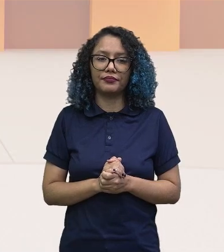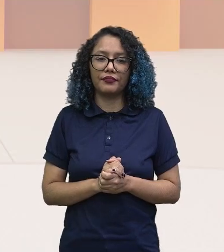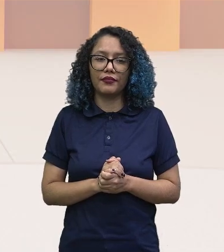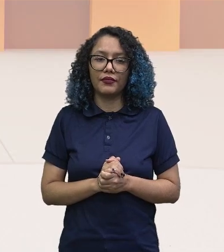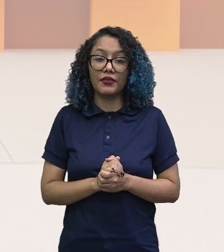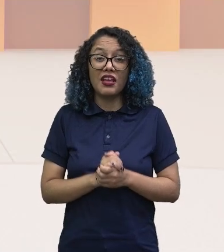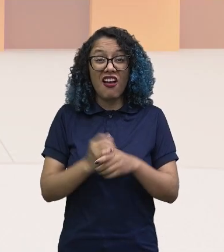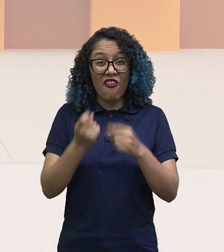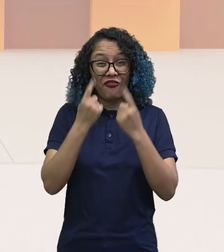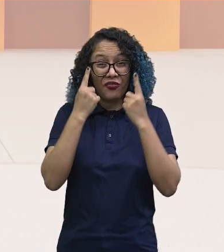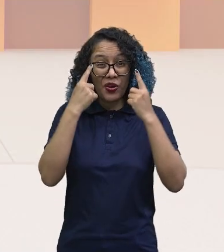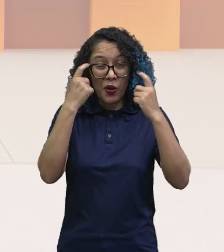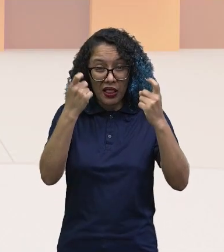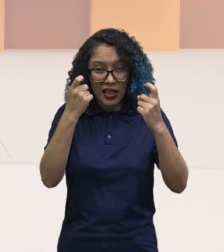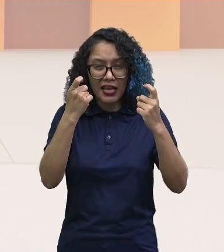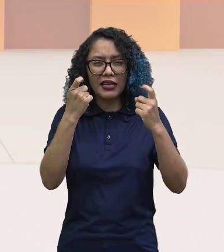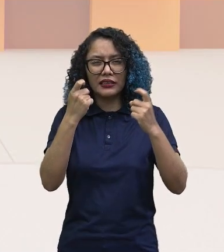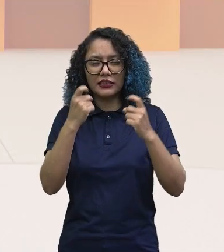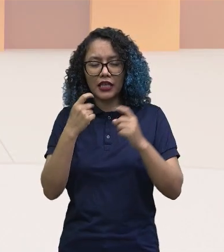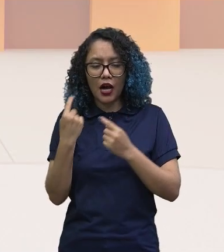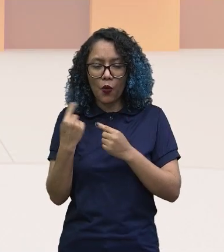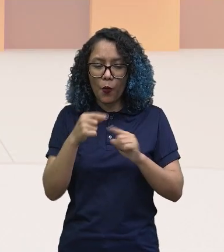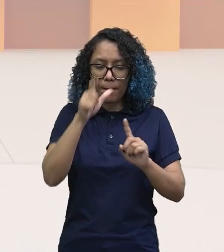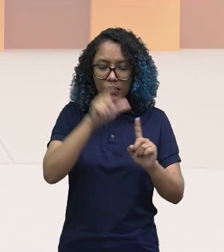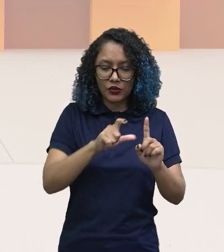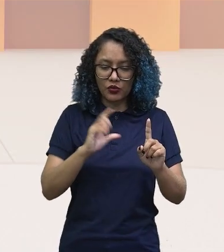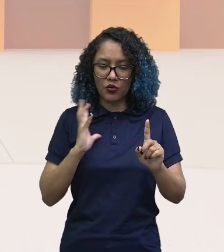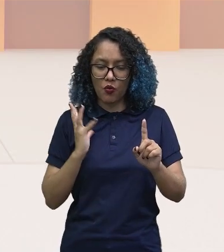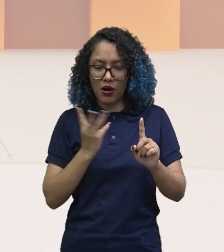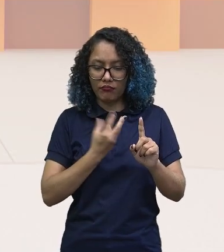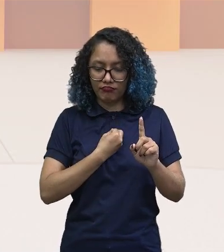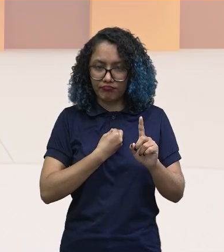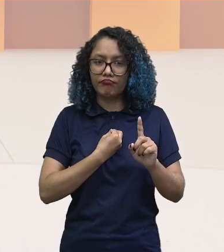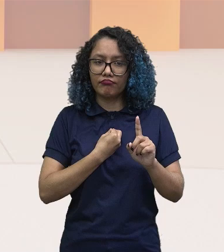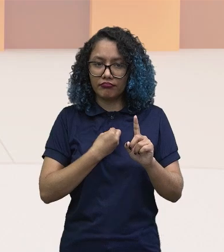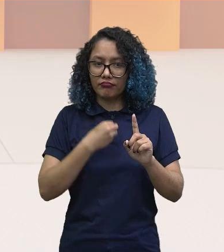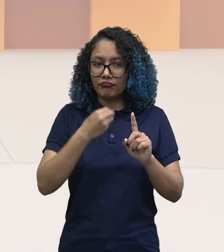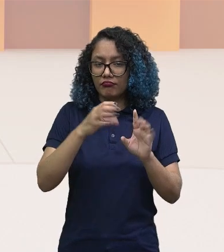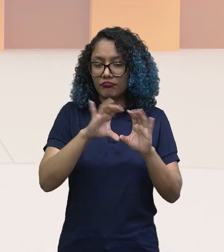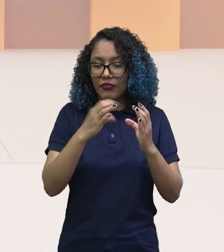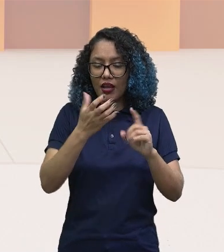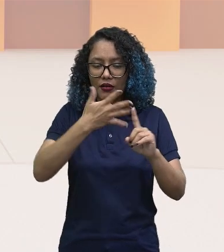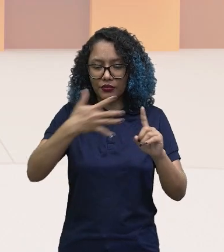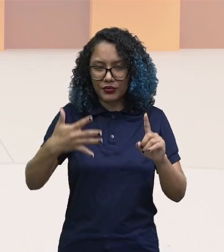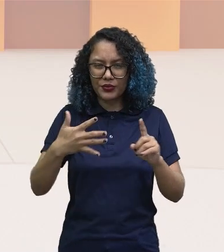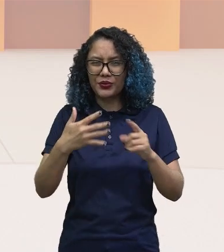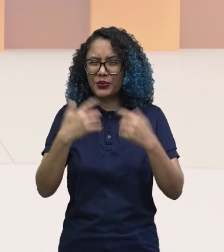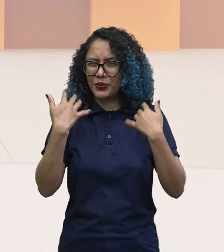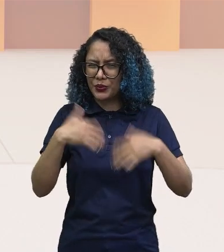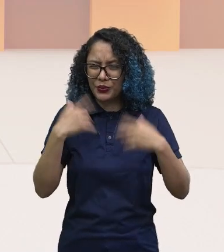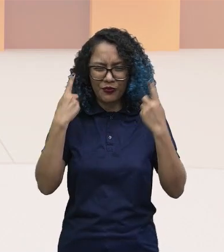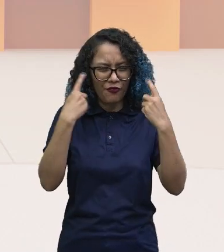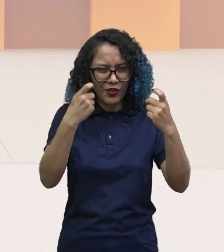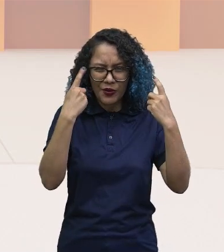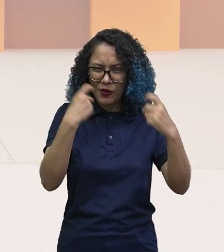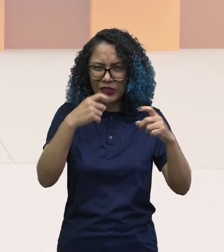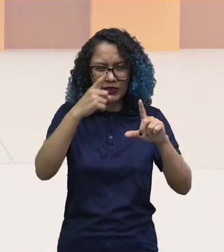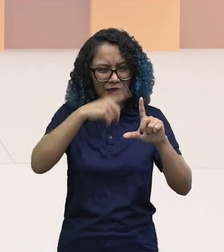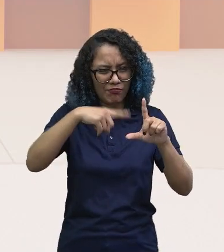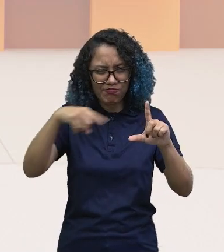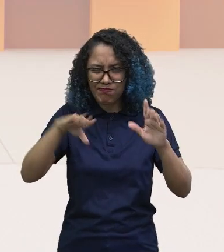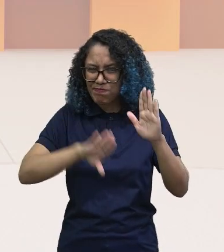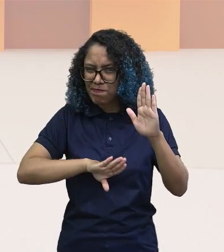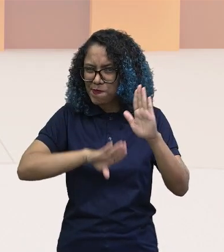relação à violência contra as pessoas da comunidade LGBTQIAP+, né? É um dos países